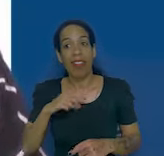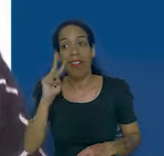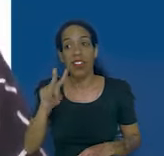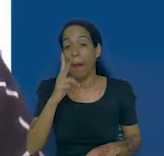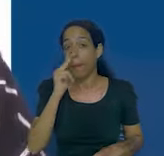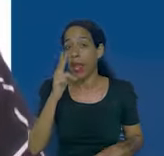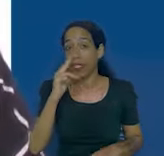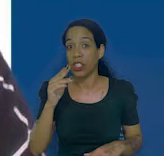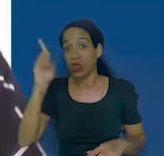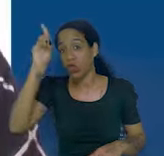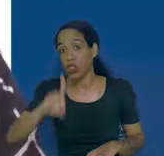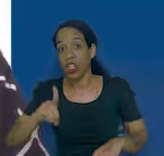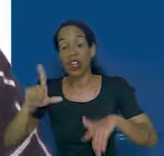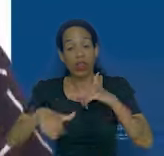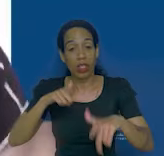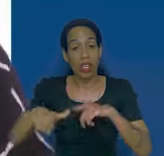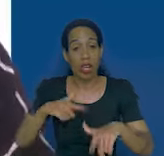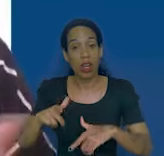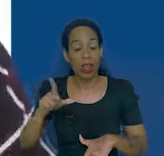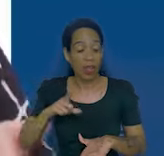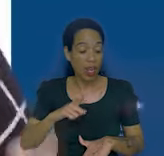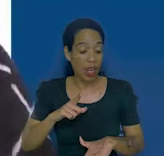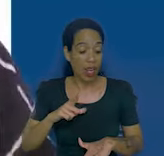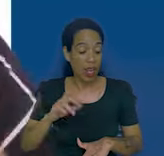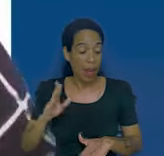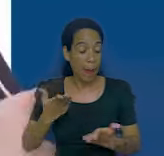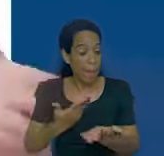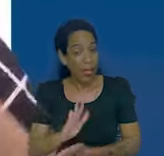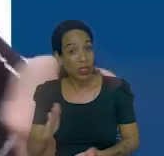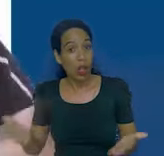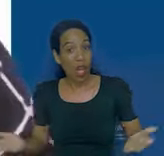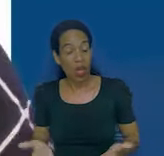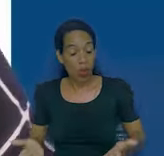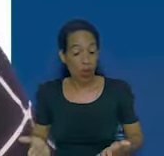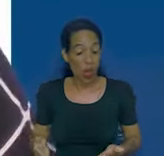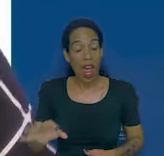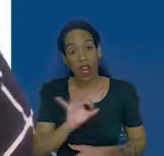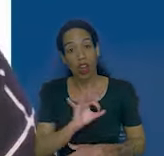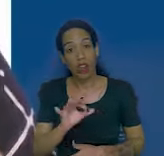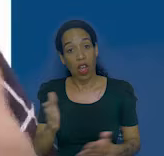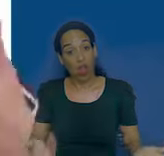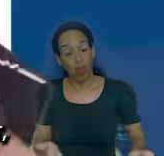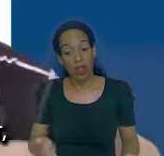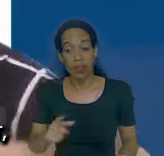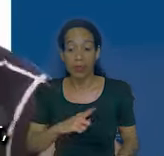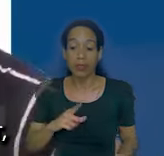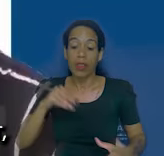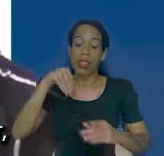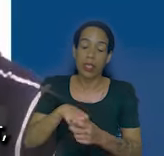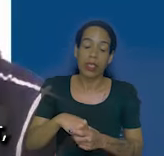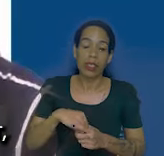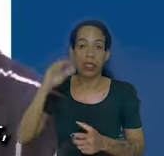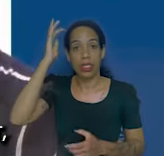visões parecidas do direito do trabalho, com a vantagem que a Bianca passou, né, de forma mais recente, então meio que está